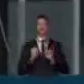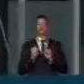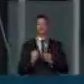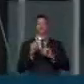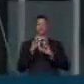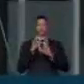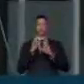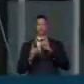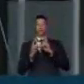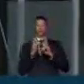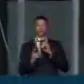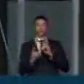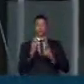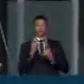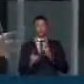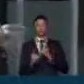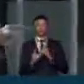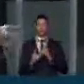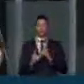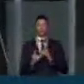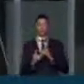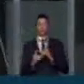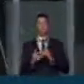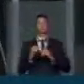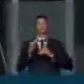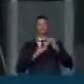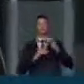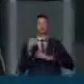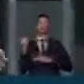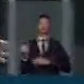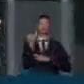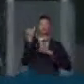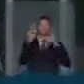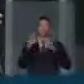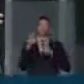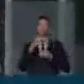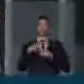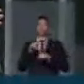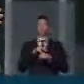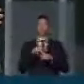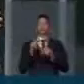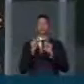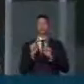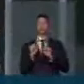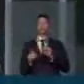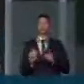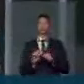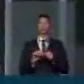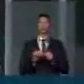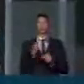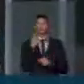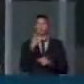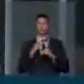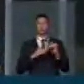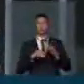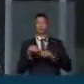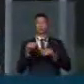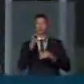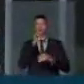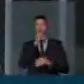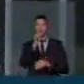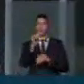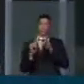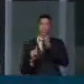exatamente dialogar sobre temas importantes para esse país. Poderíamos, por exemplo, abordar a questão energética,